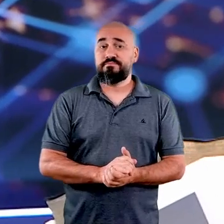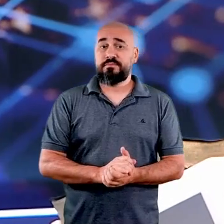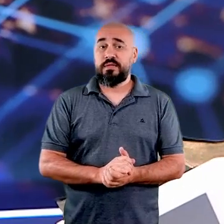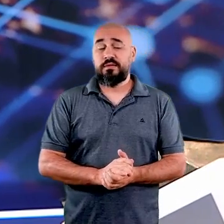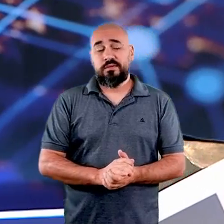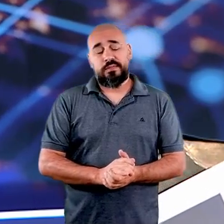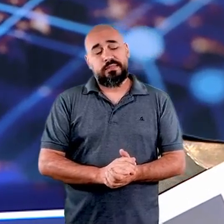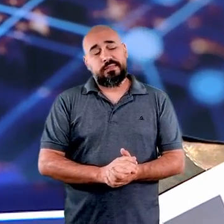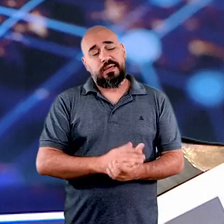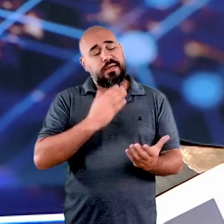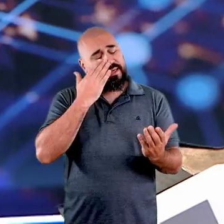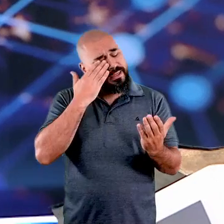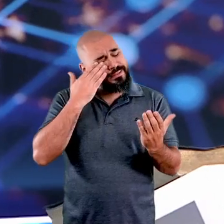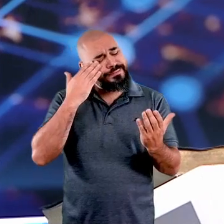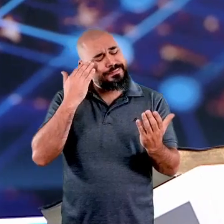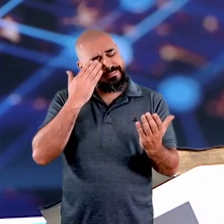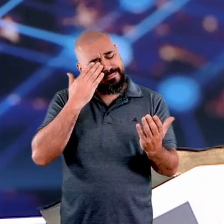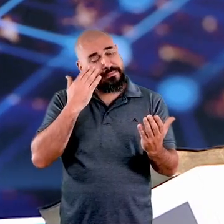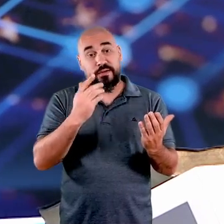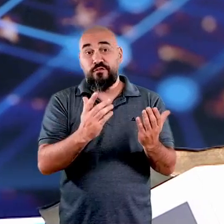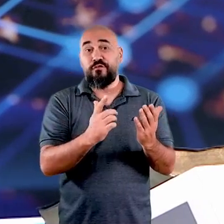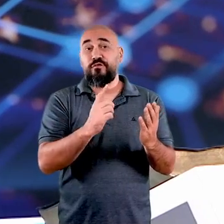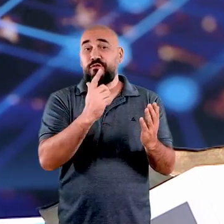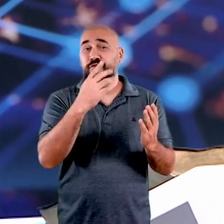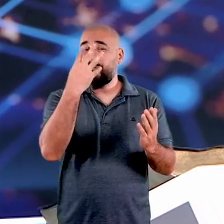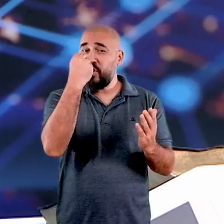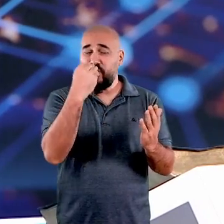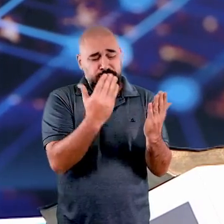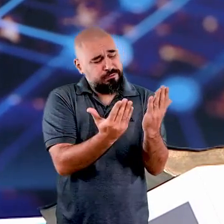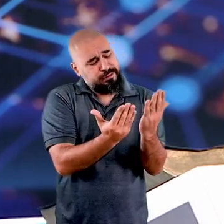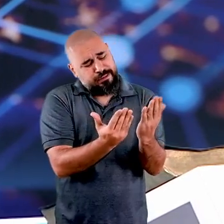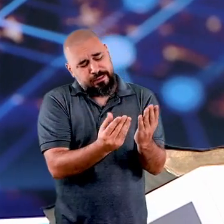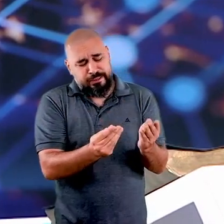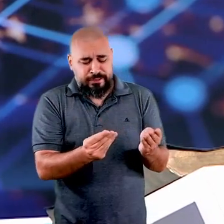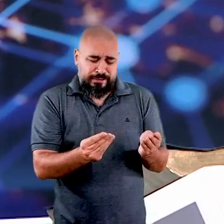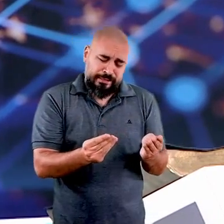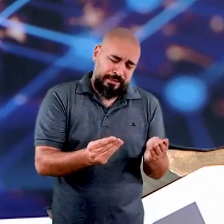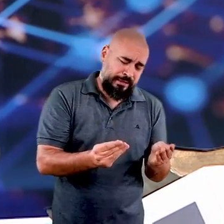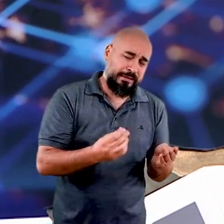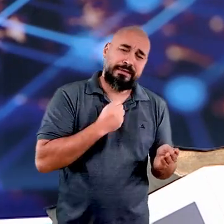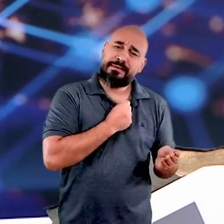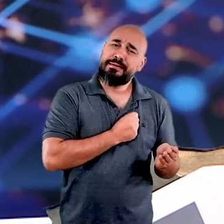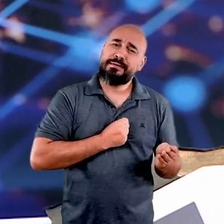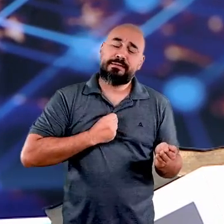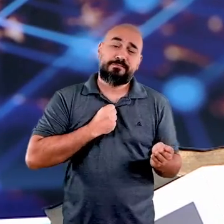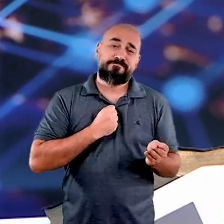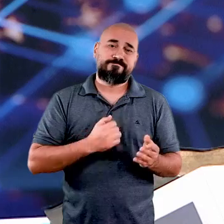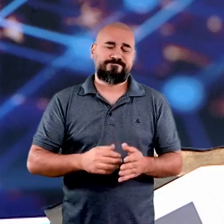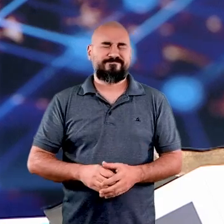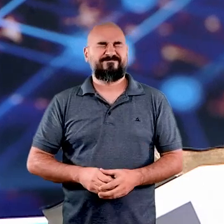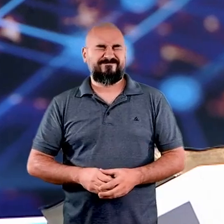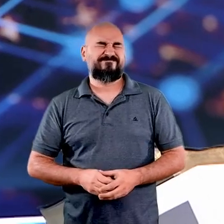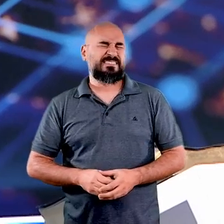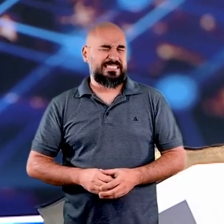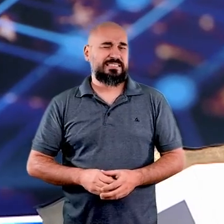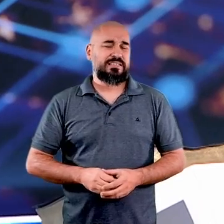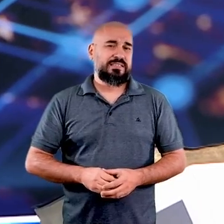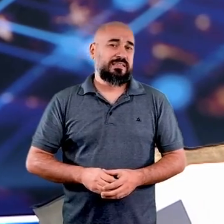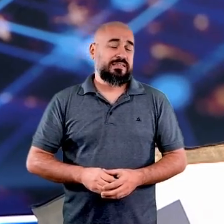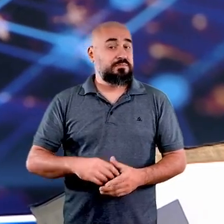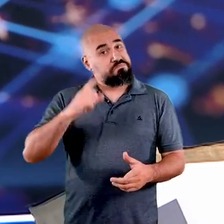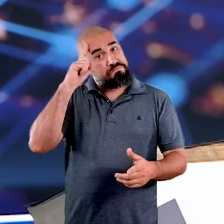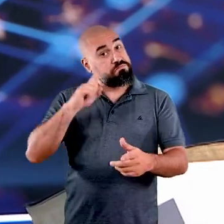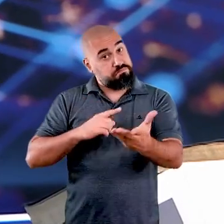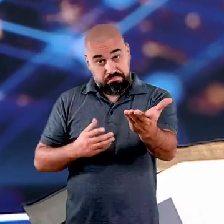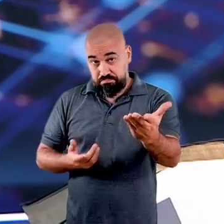Das minhas experiências ao fazer funerais, eu confesso a vocês que a mais difícil é fazer